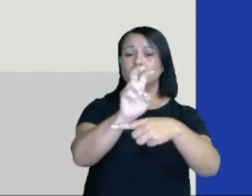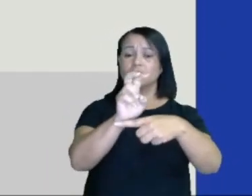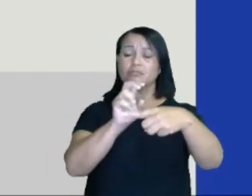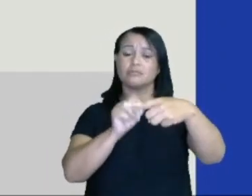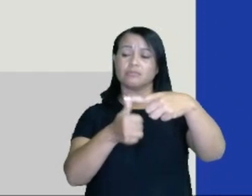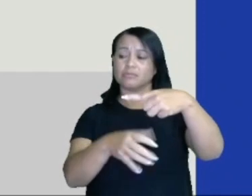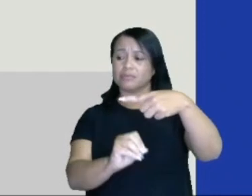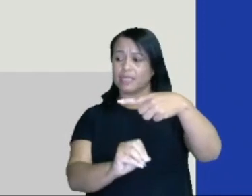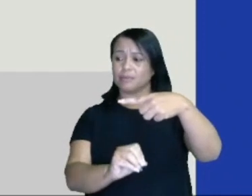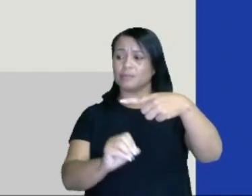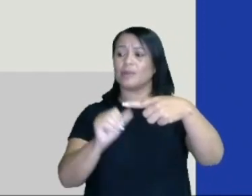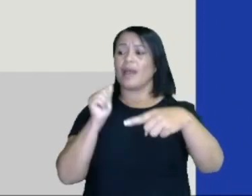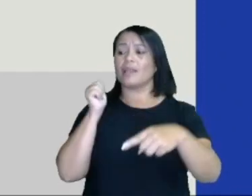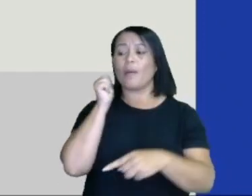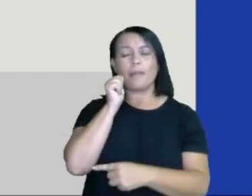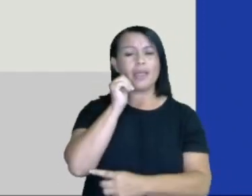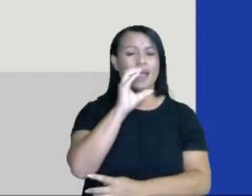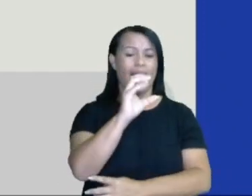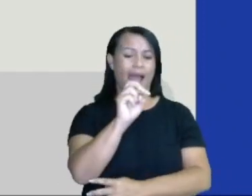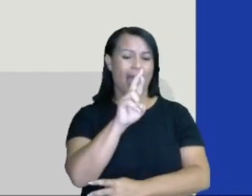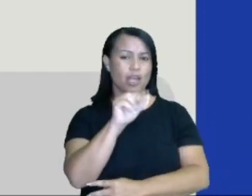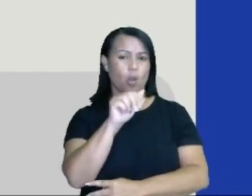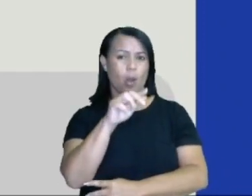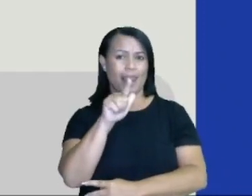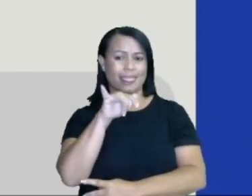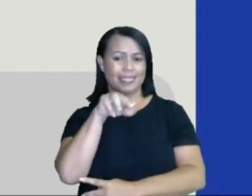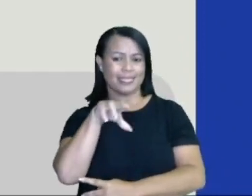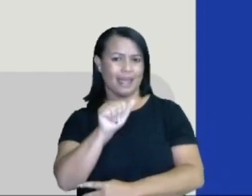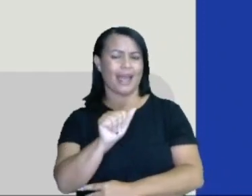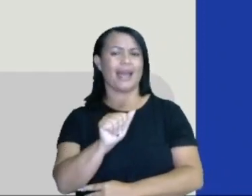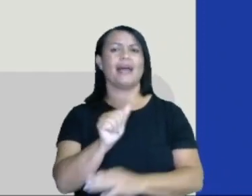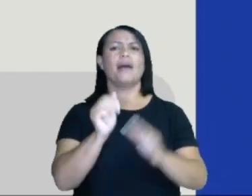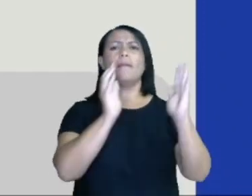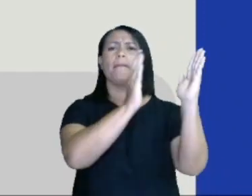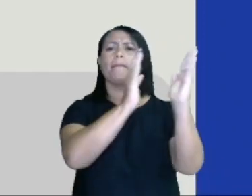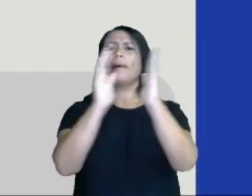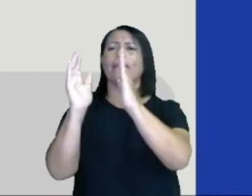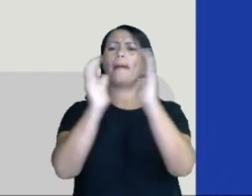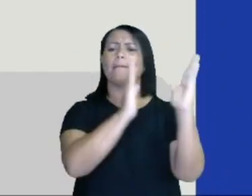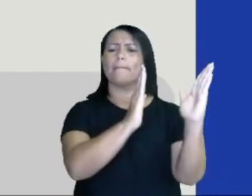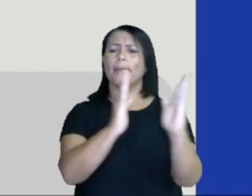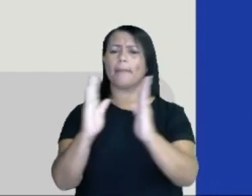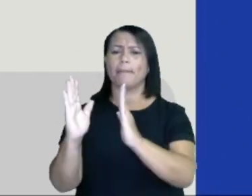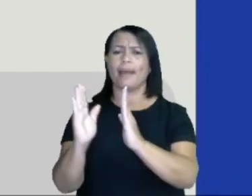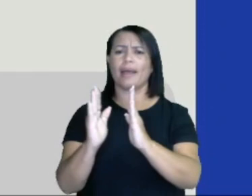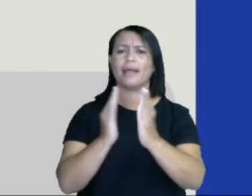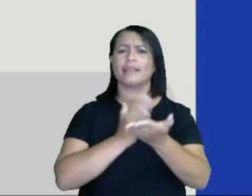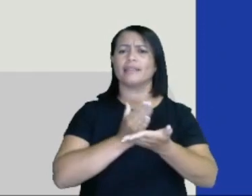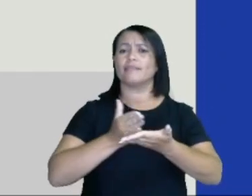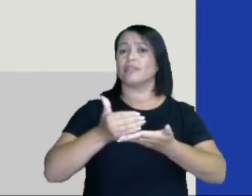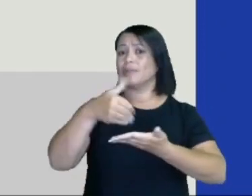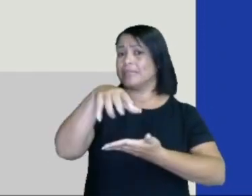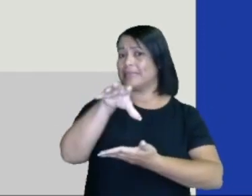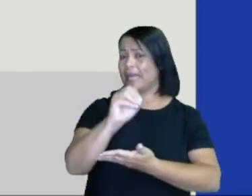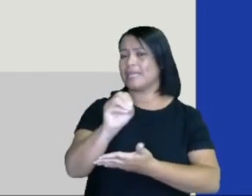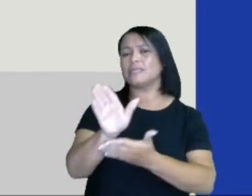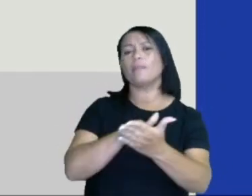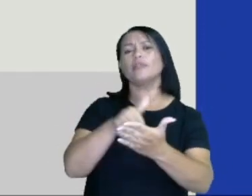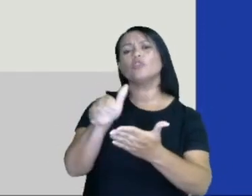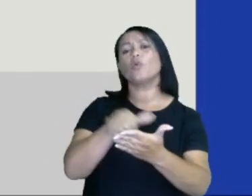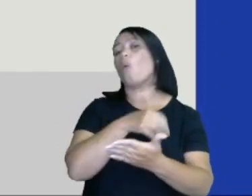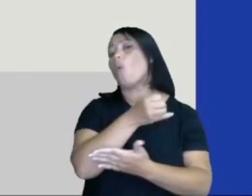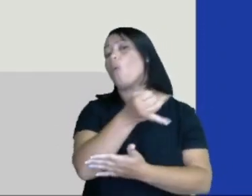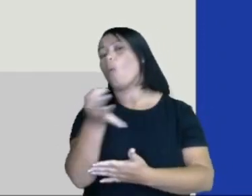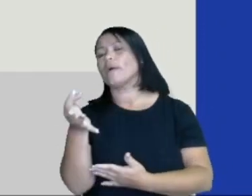fração. Ela fez o quê? 10 partes, né? Dividiu as 10 partes. E pintou